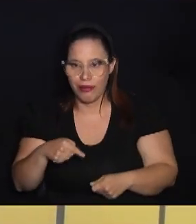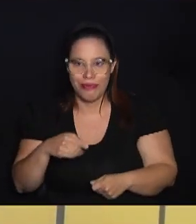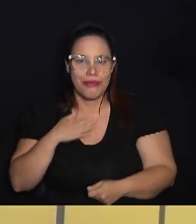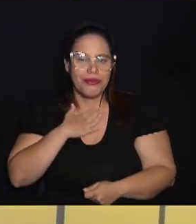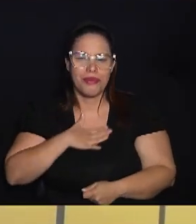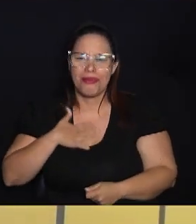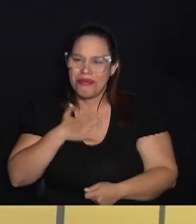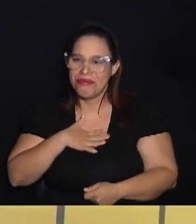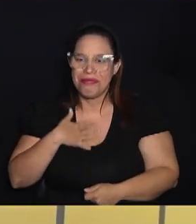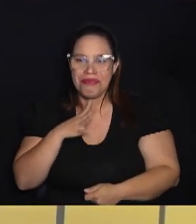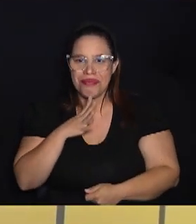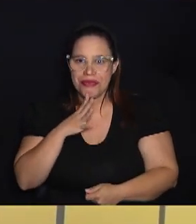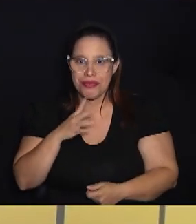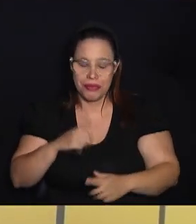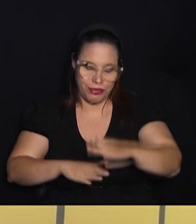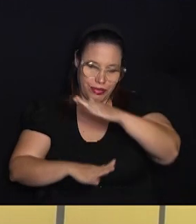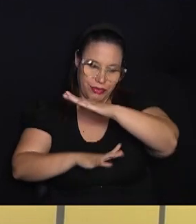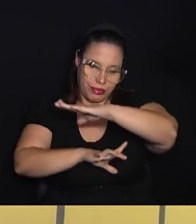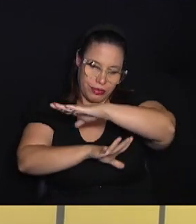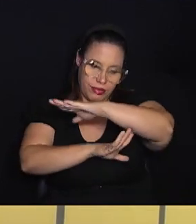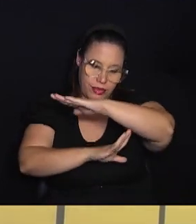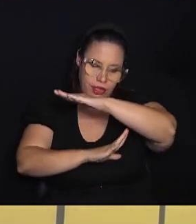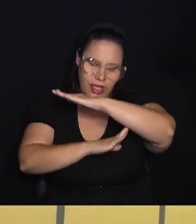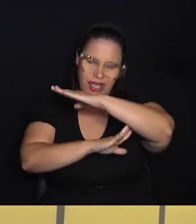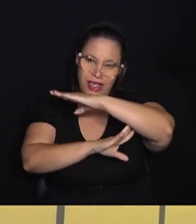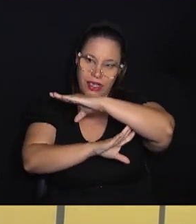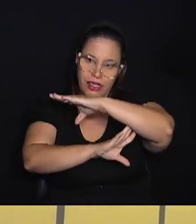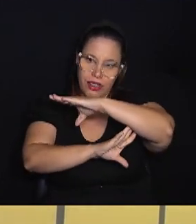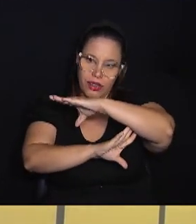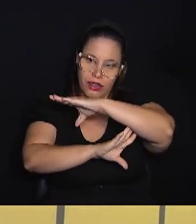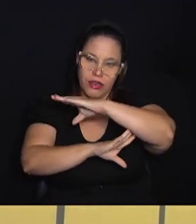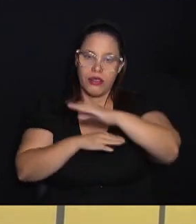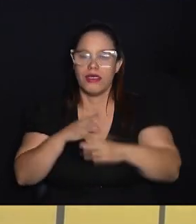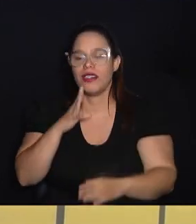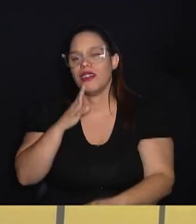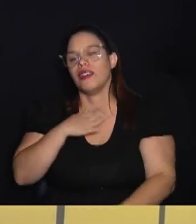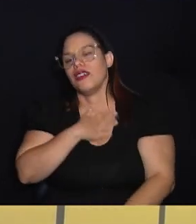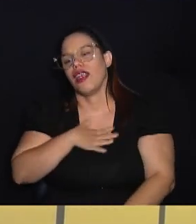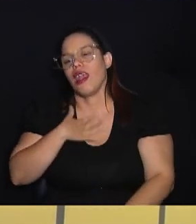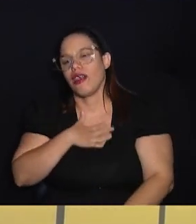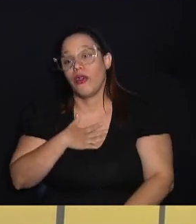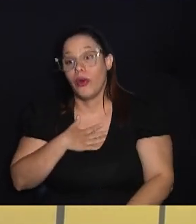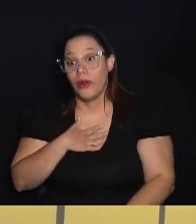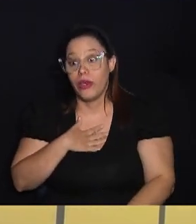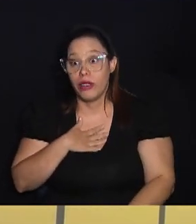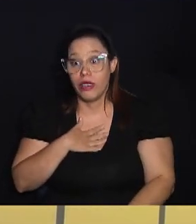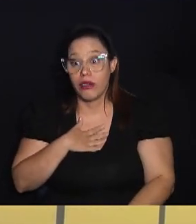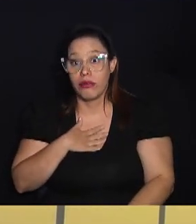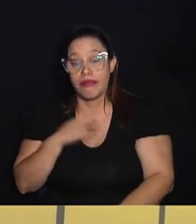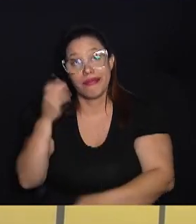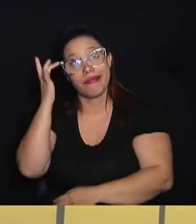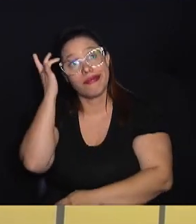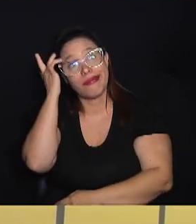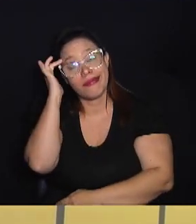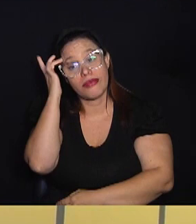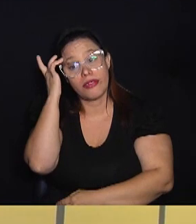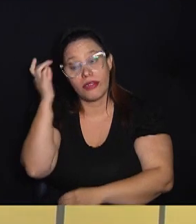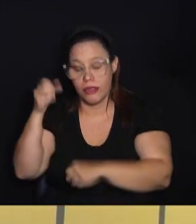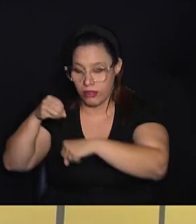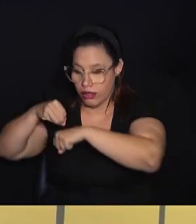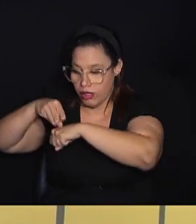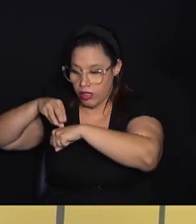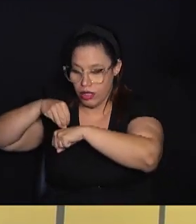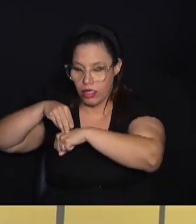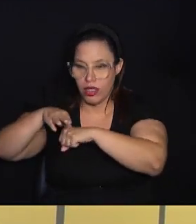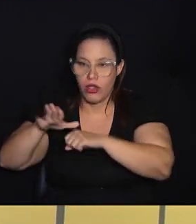TV Câmara e dividir o espaço com pessoas tão queridas que eu gosto tanto e acho que se eu tivesse que deixar uma dica